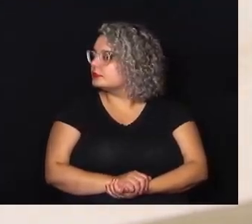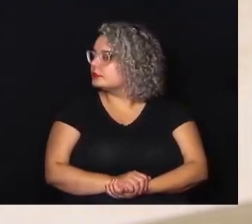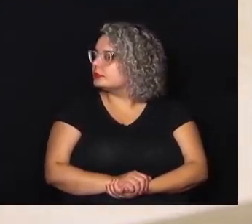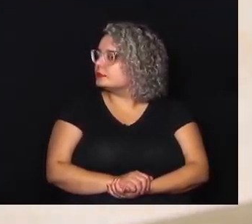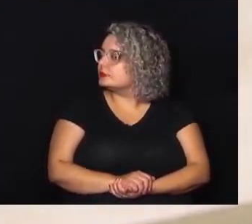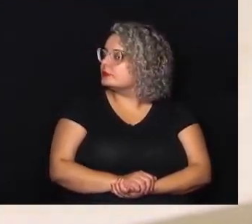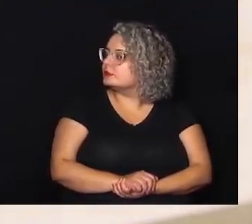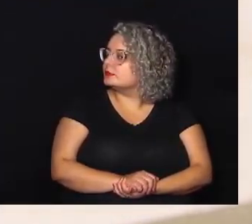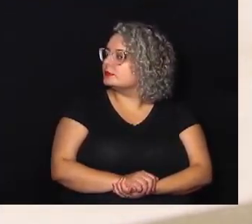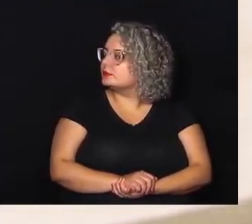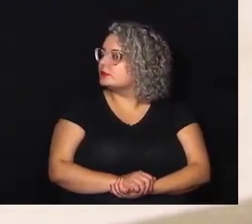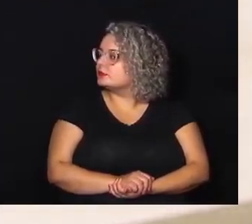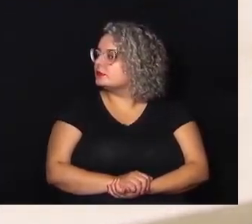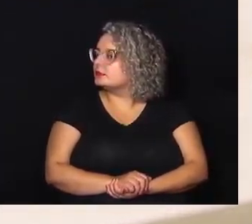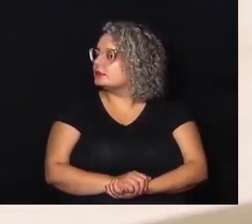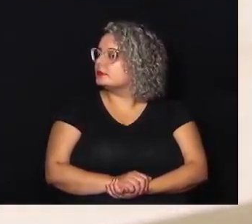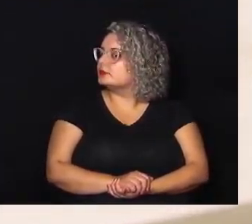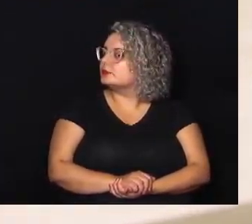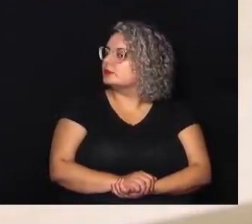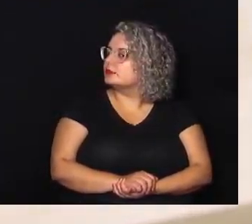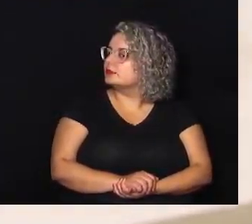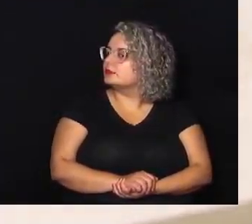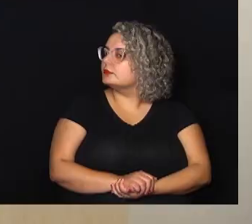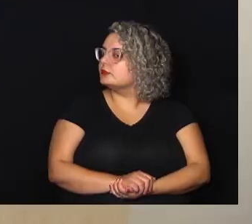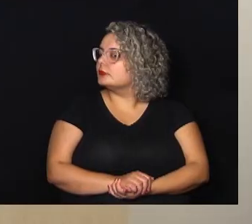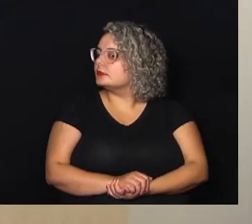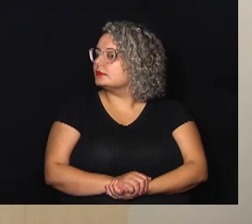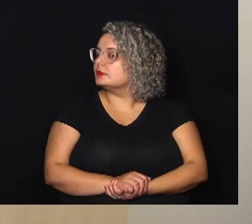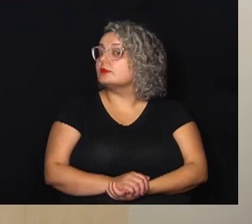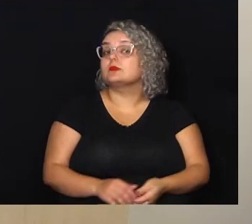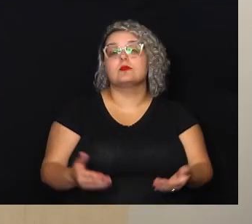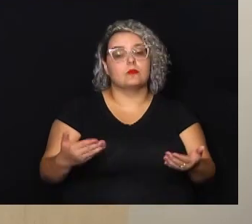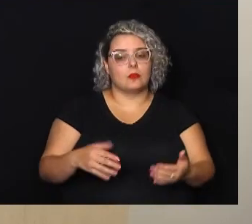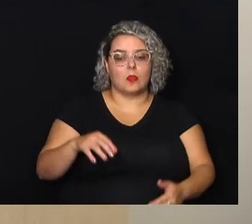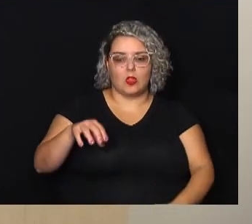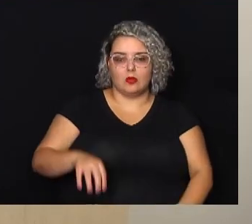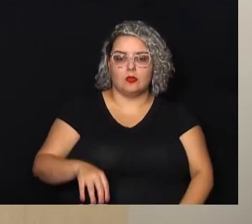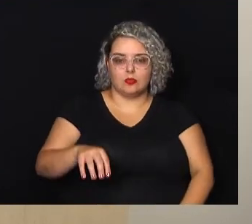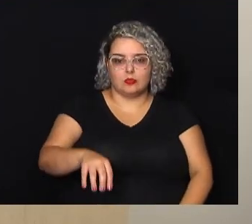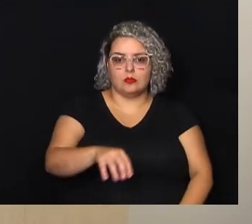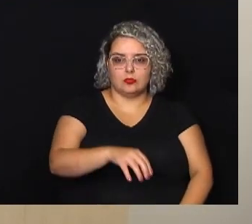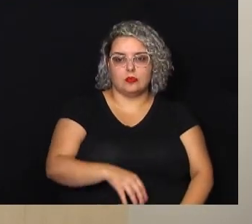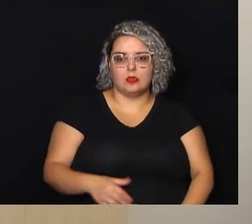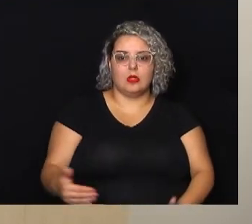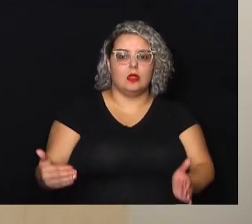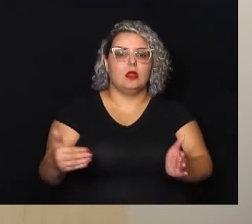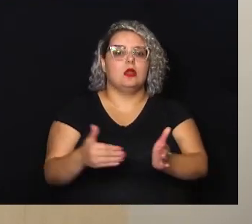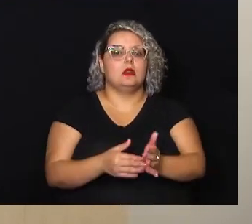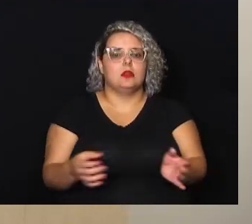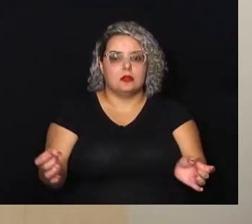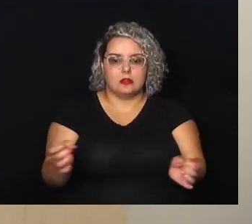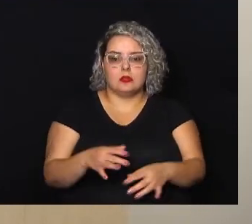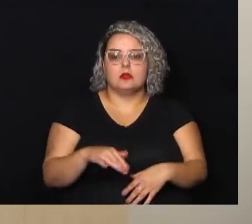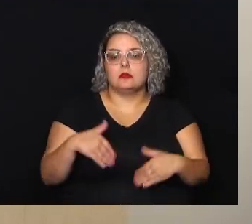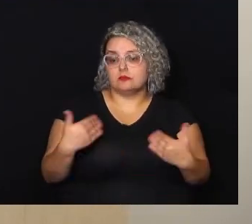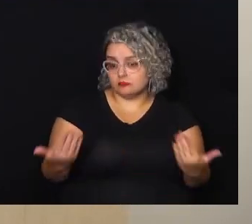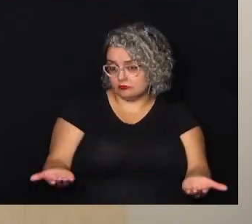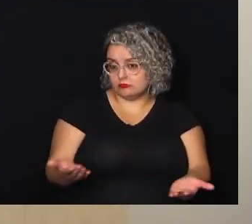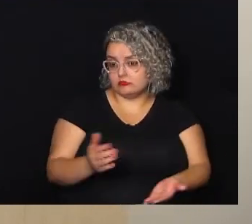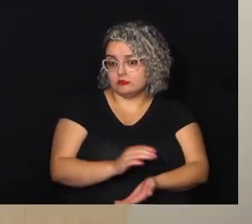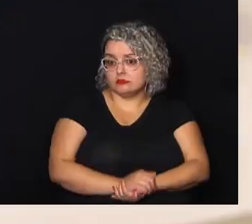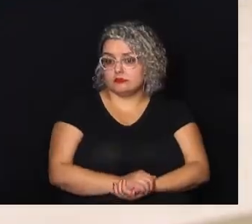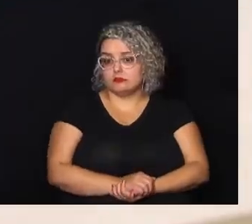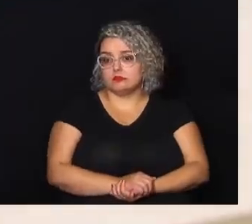fazer rapidinho para vocês darem ver. E aí agora é só vai fazendo até acabar. Até acabar